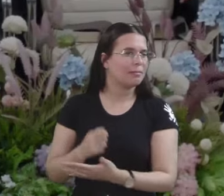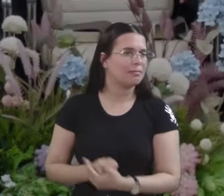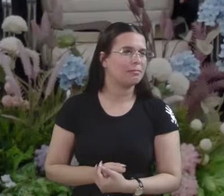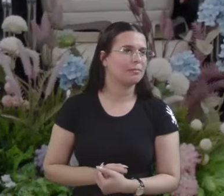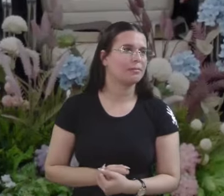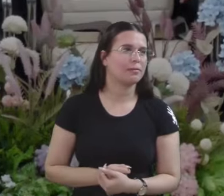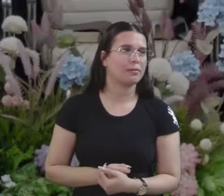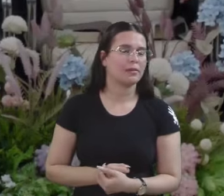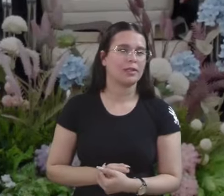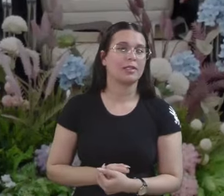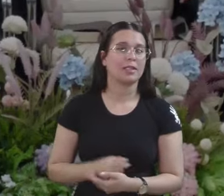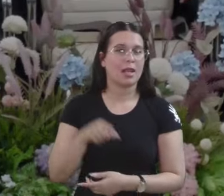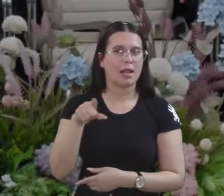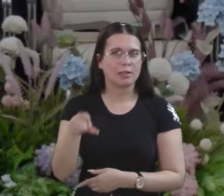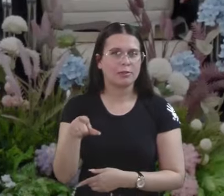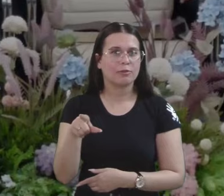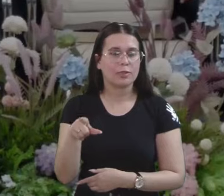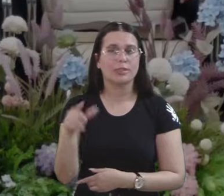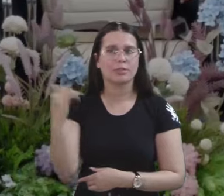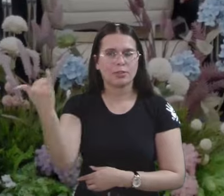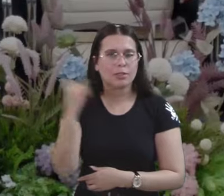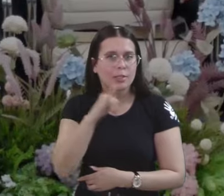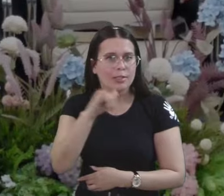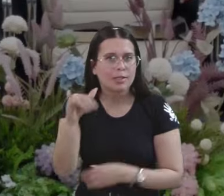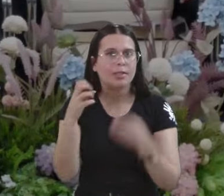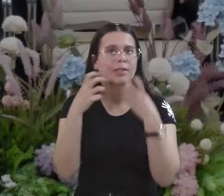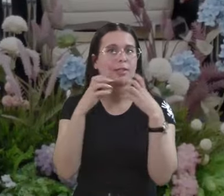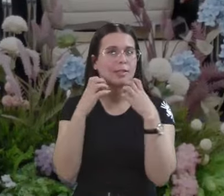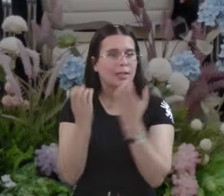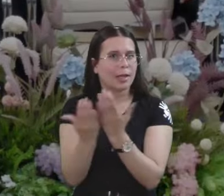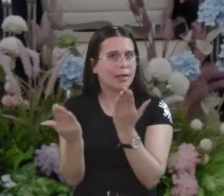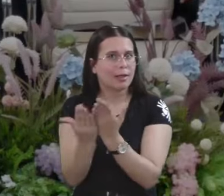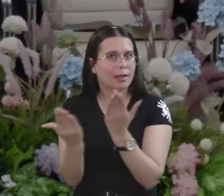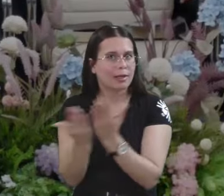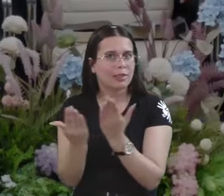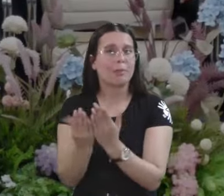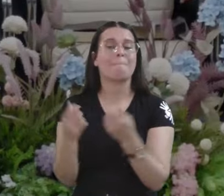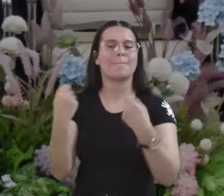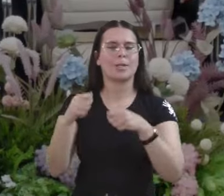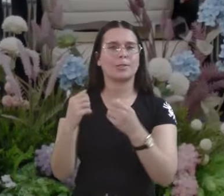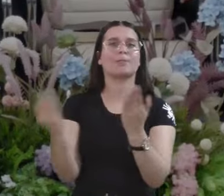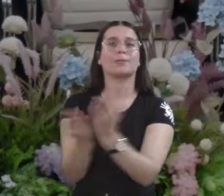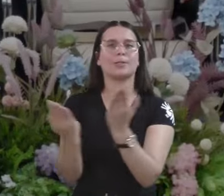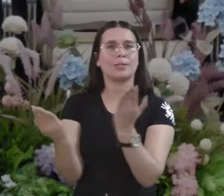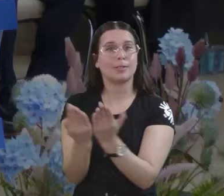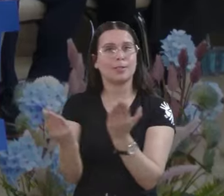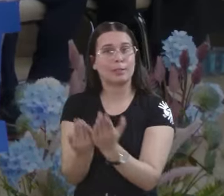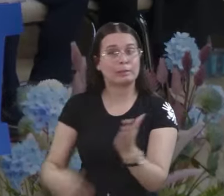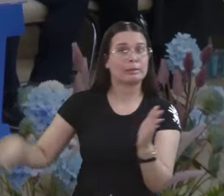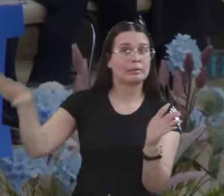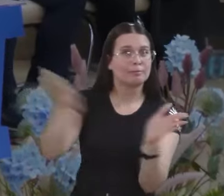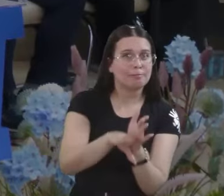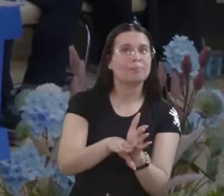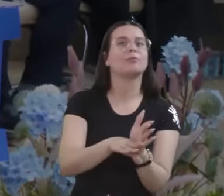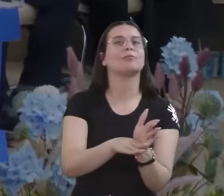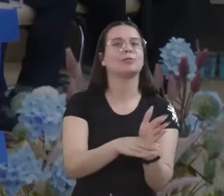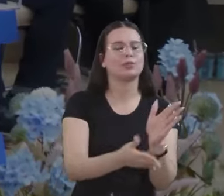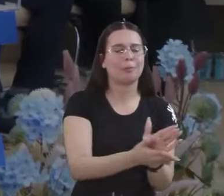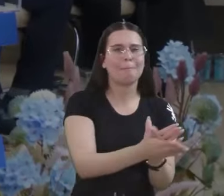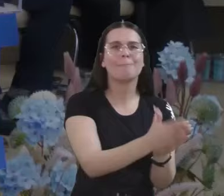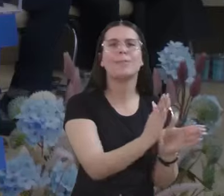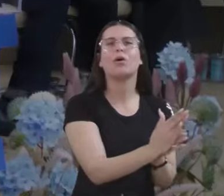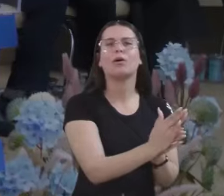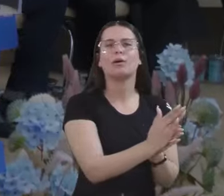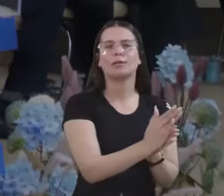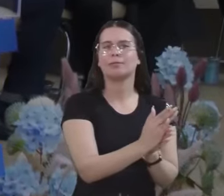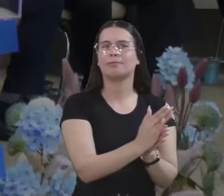Se lá dentro você declarar crente, você vai ter ser crente até o último dia de sair de lá. Não